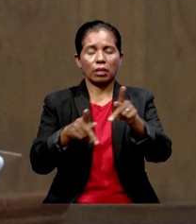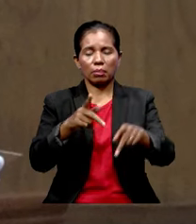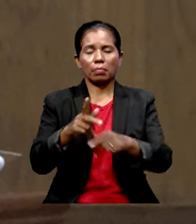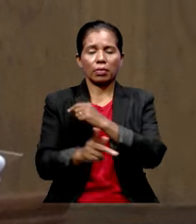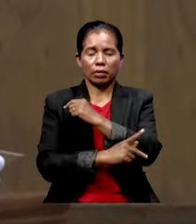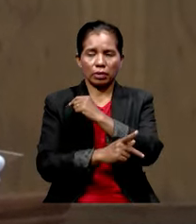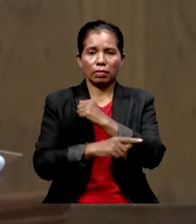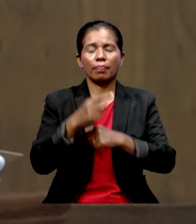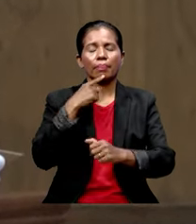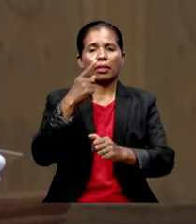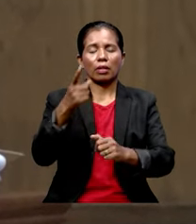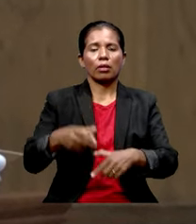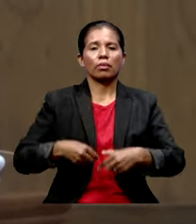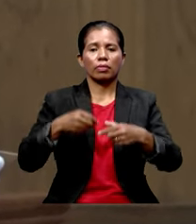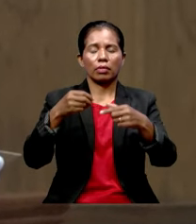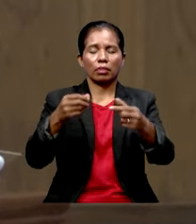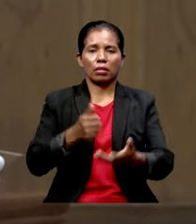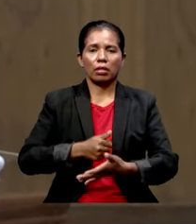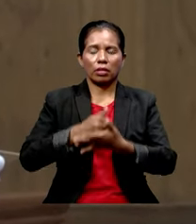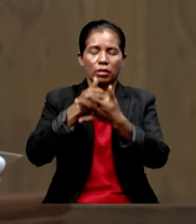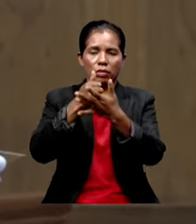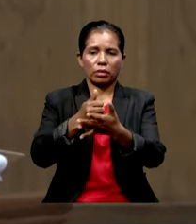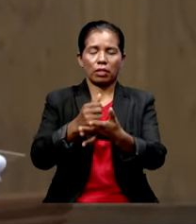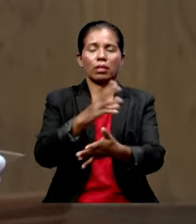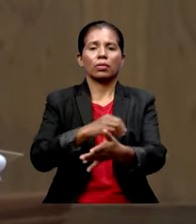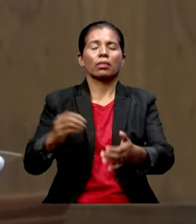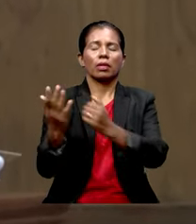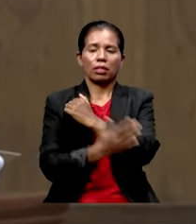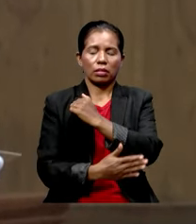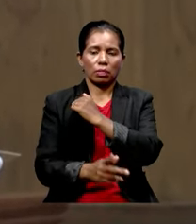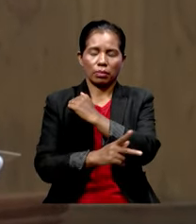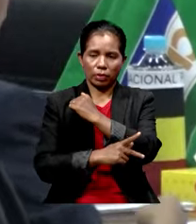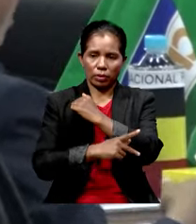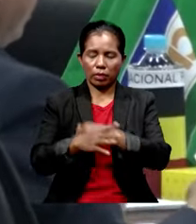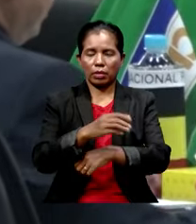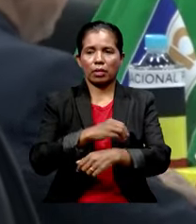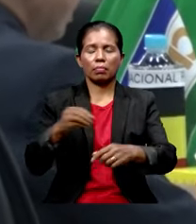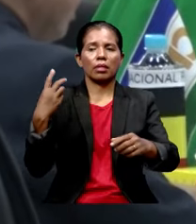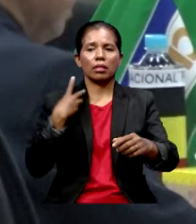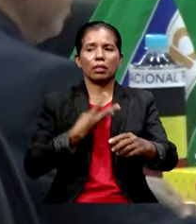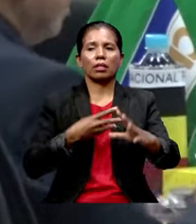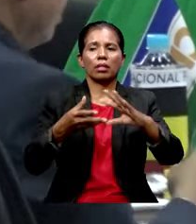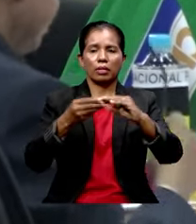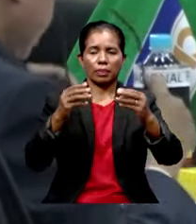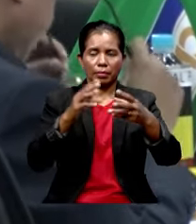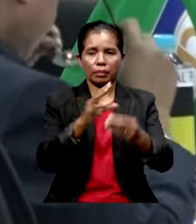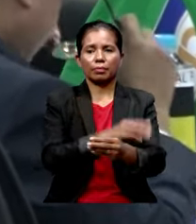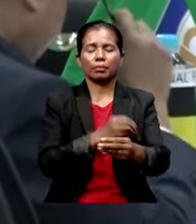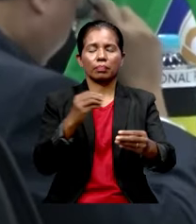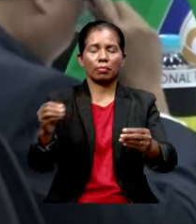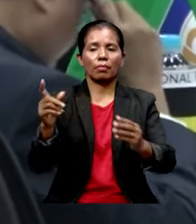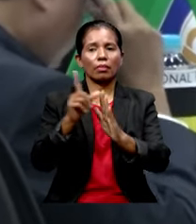e recorda com gratidão o apoio constante de Portugal ao longo da nossa história. Nune, órgão